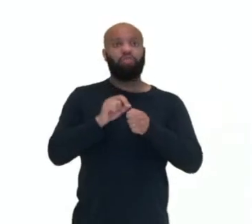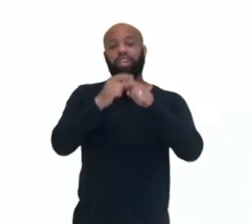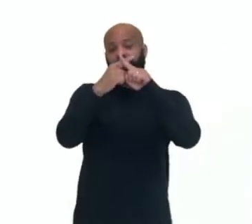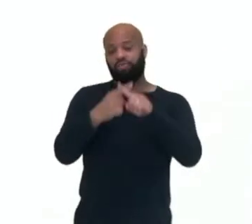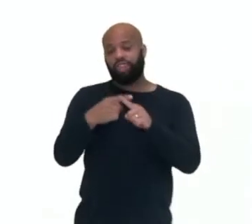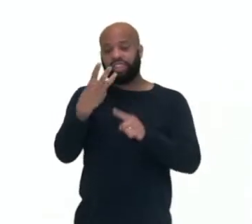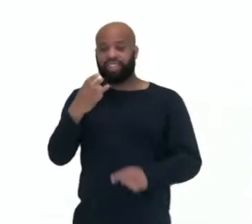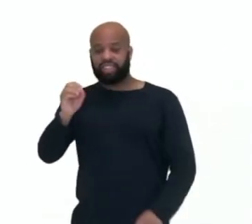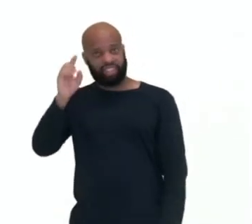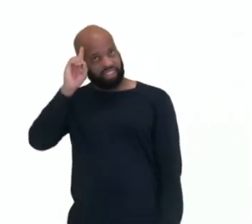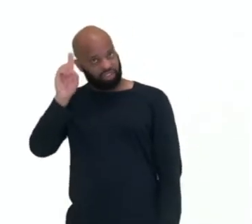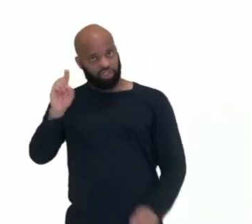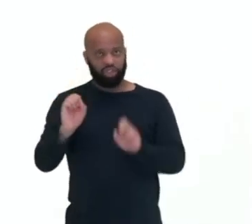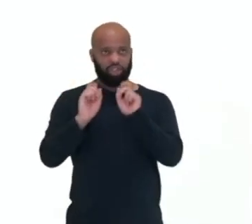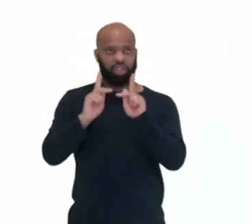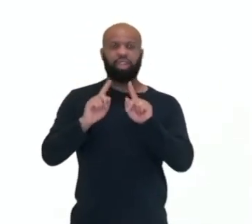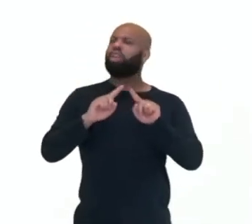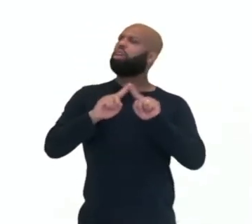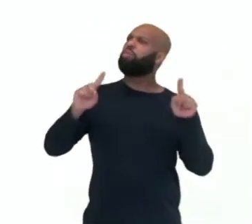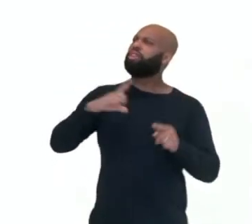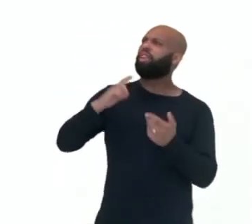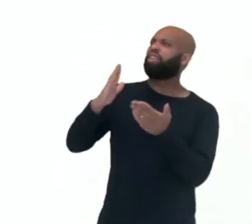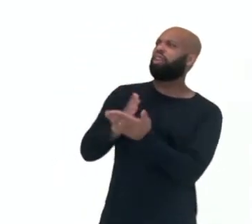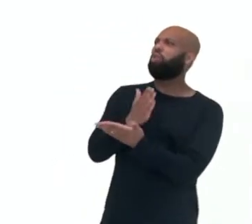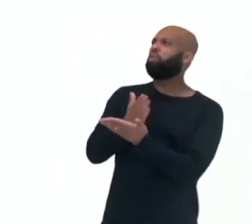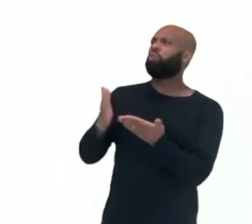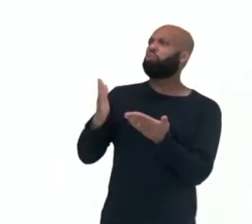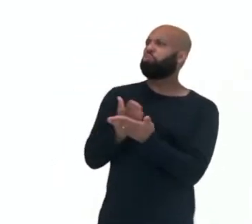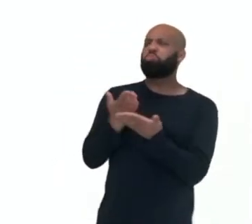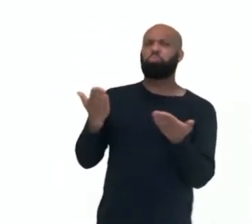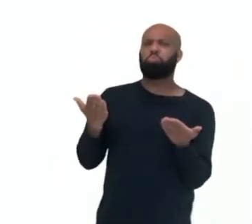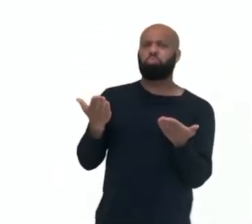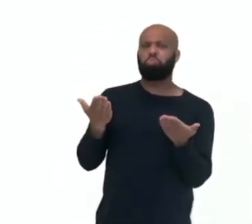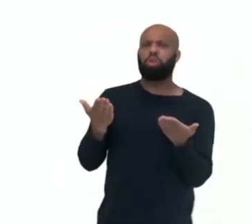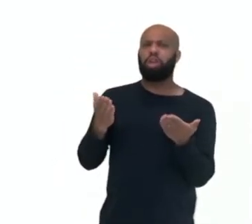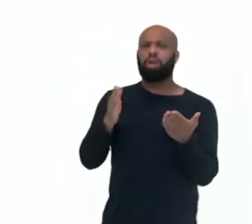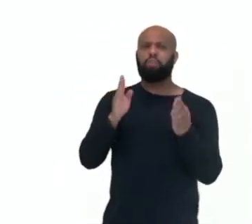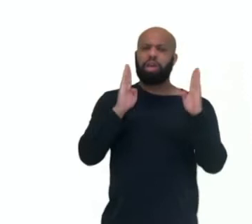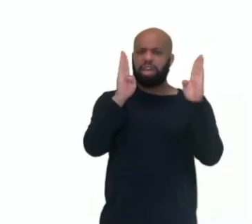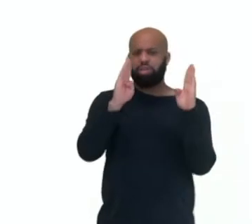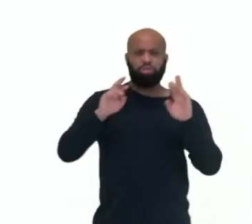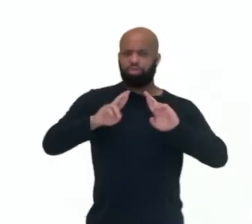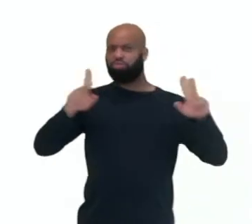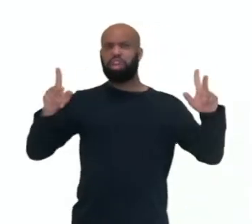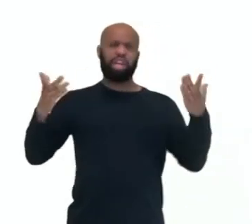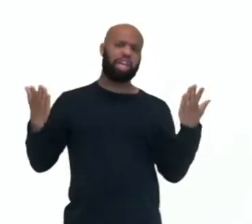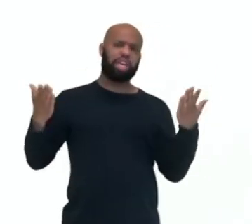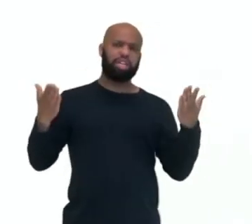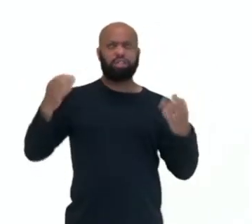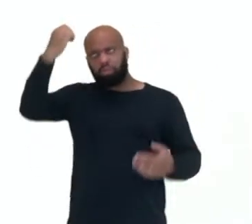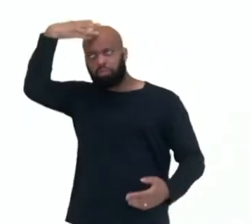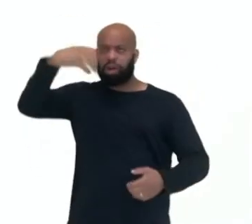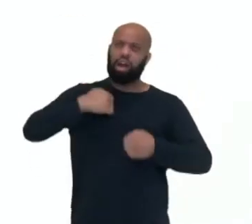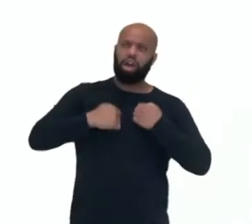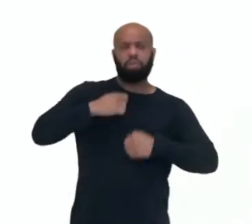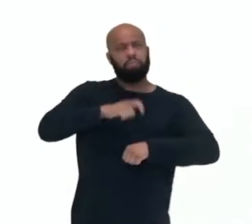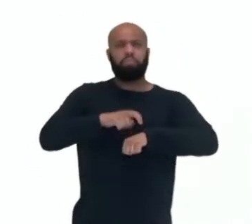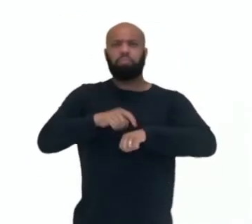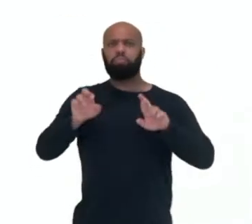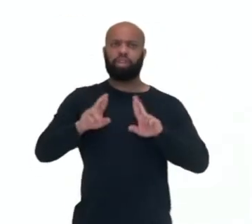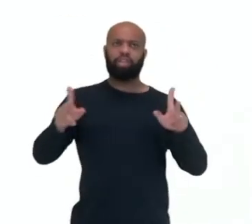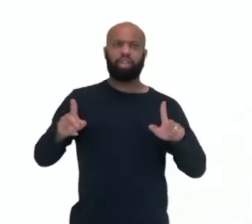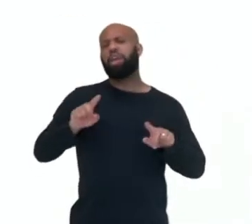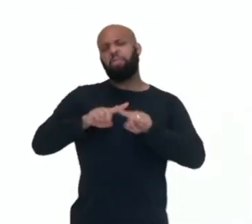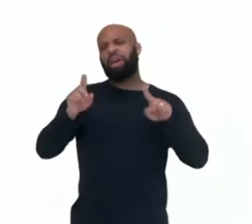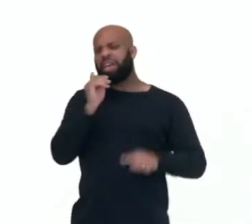30 dias. Mas nem sempre nós tomamos banho com a mesma duração. Mas vamos pegar esse exemplo.